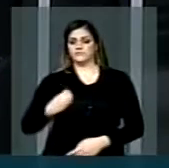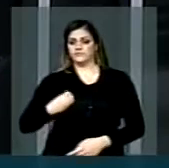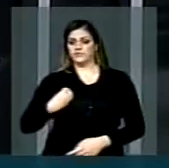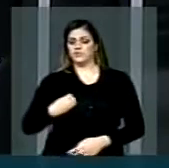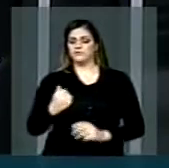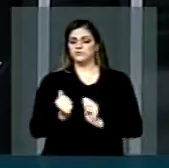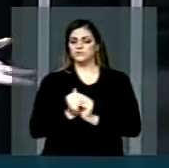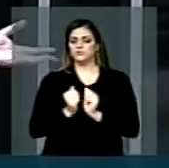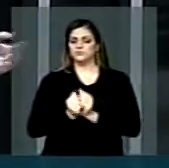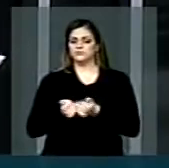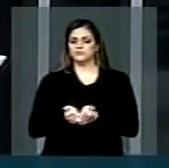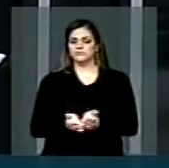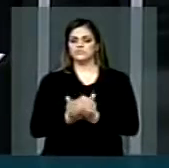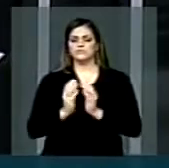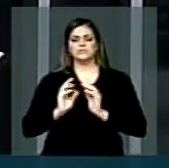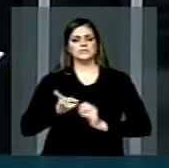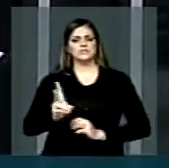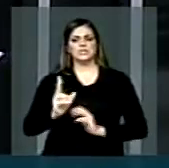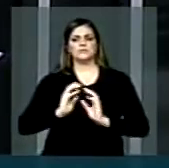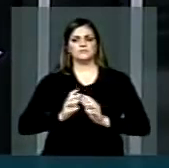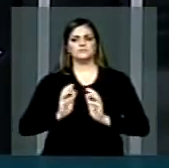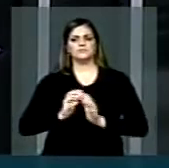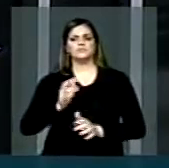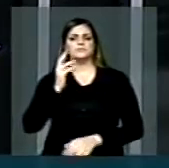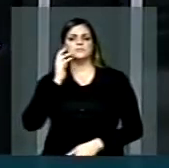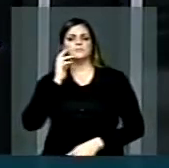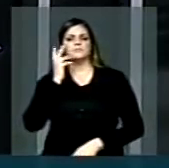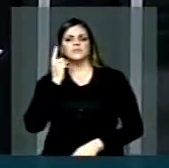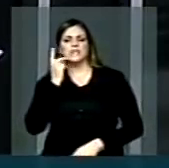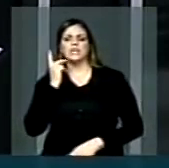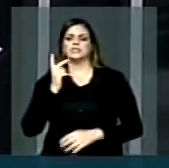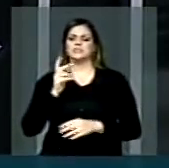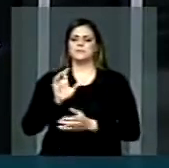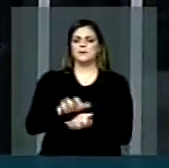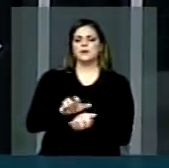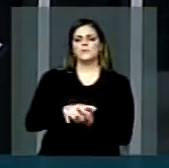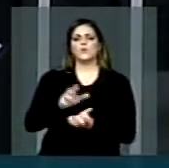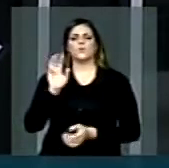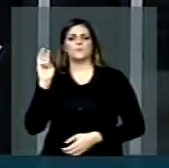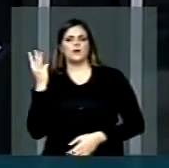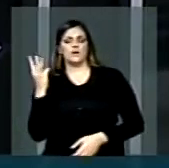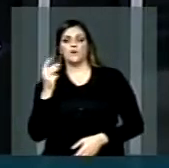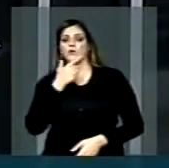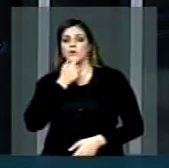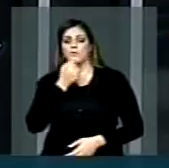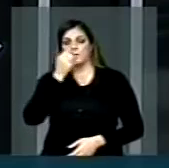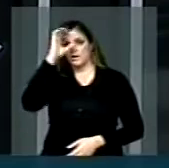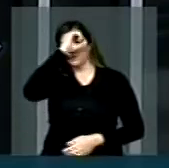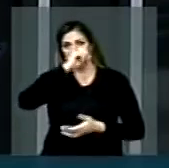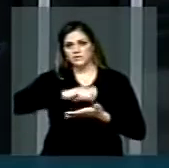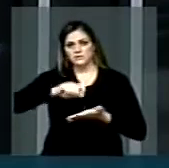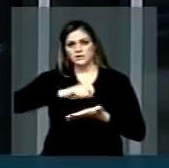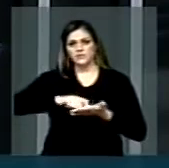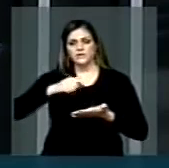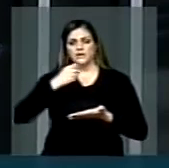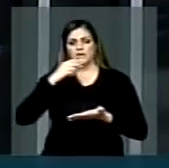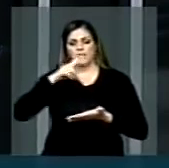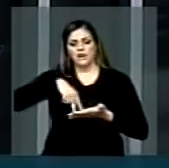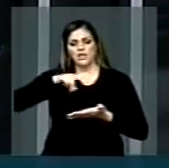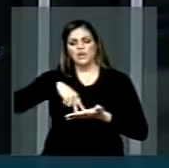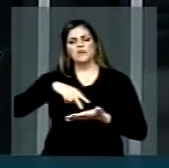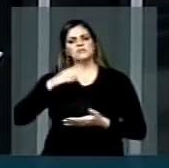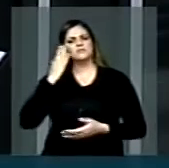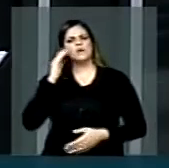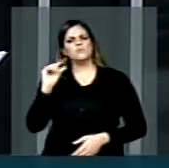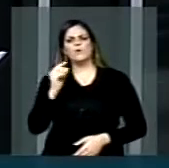entre Fortaleza, Pernambuco e Maranhão. Francisco José do Nascimento aprendeu a ler e escrever e tinha noções de inglês e alemão.